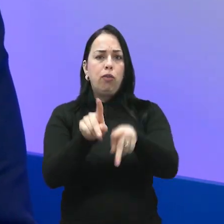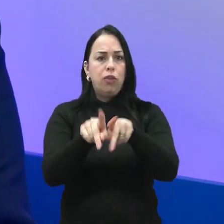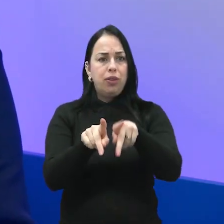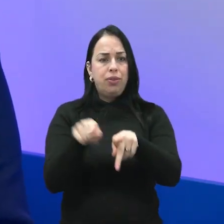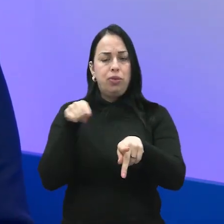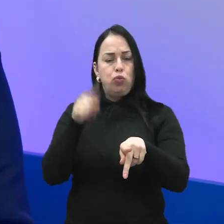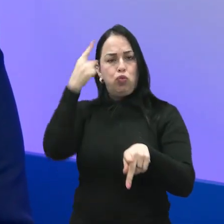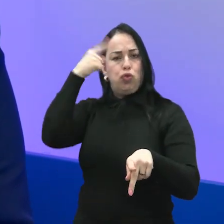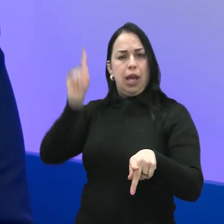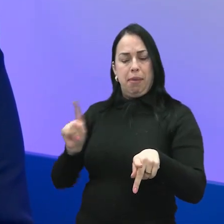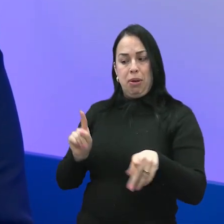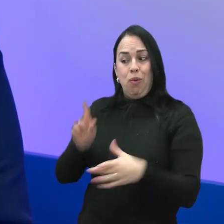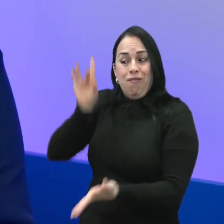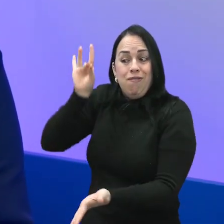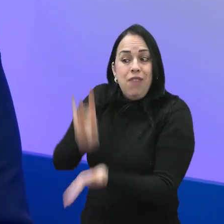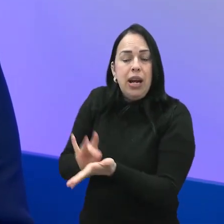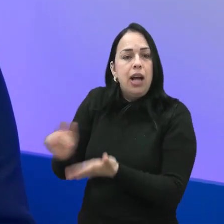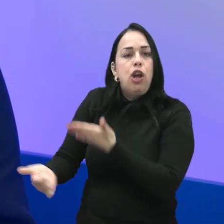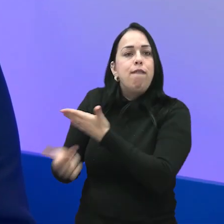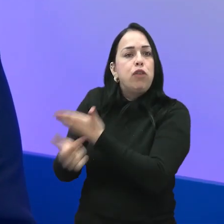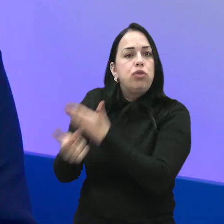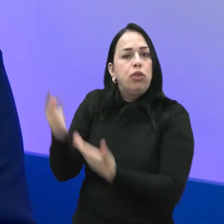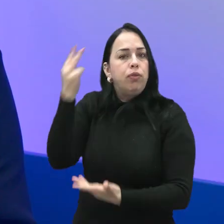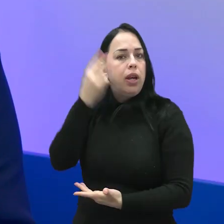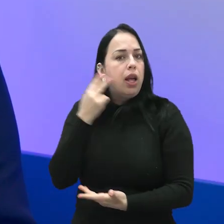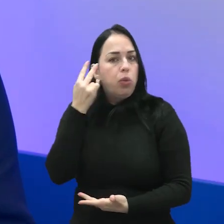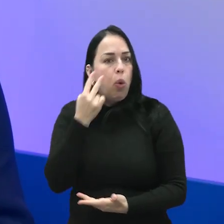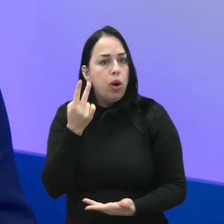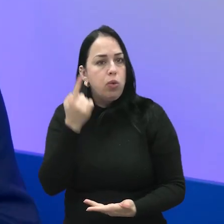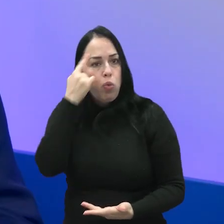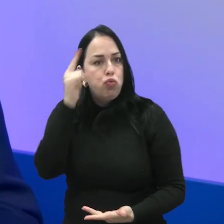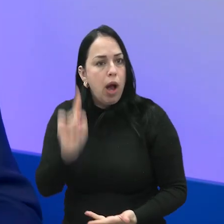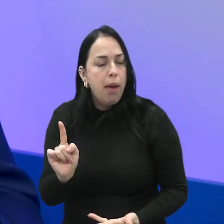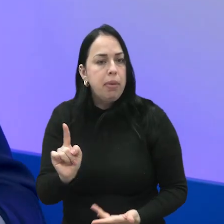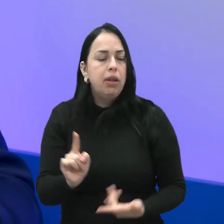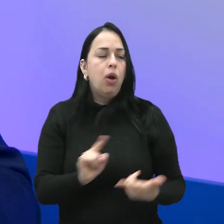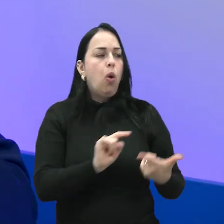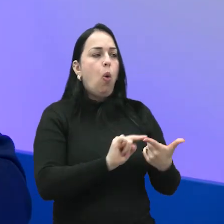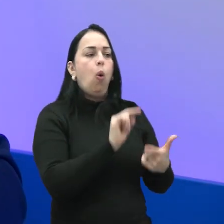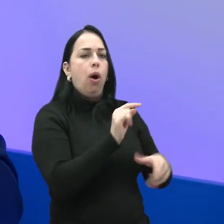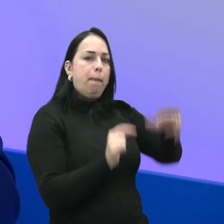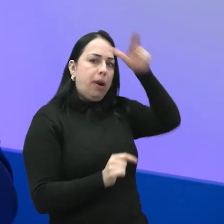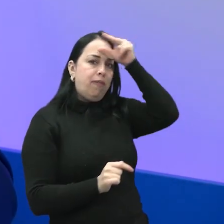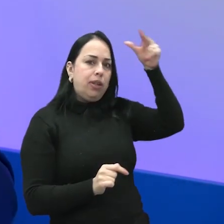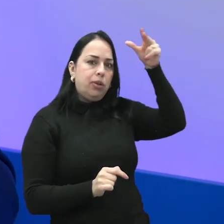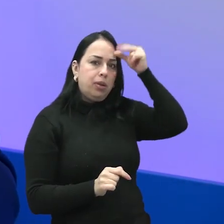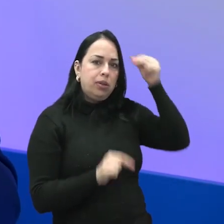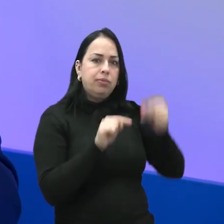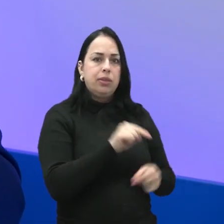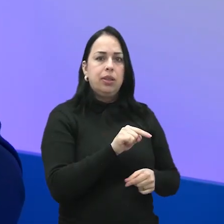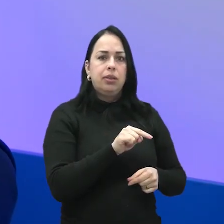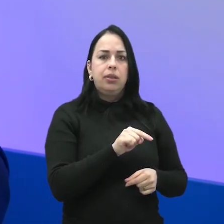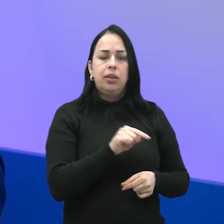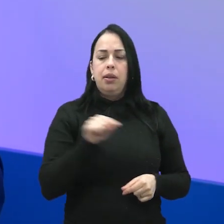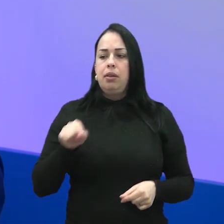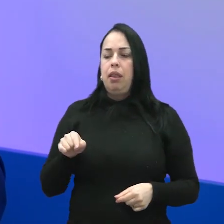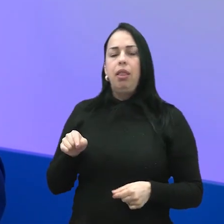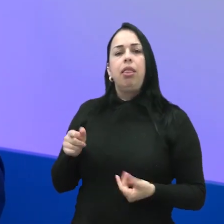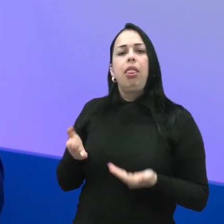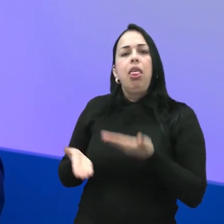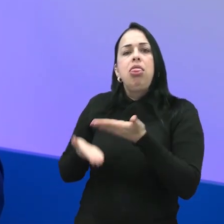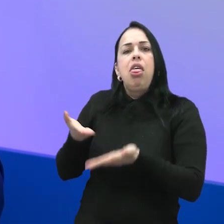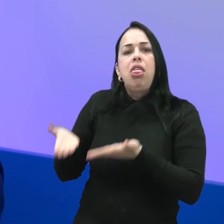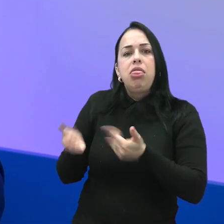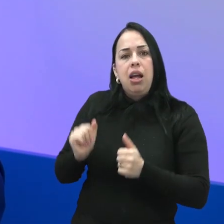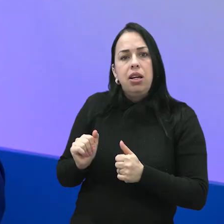a população não sabe a função real do vereador, ou quando a administração trata